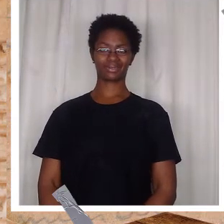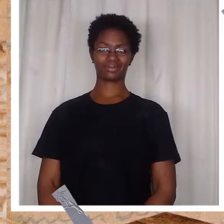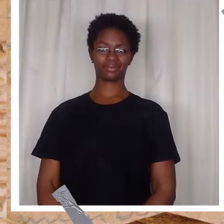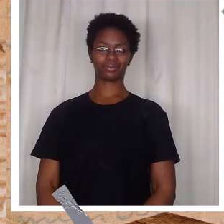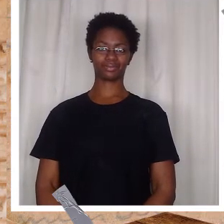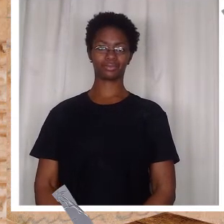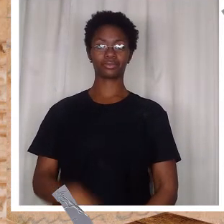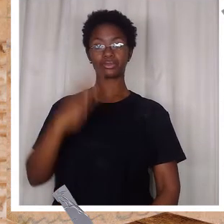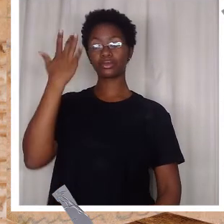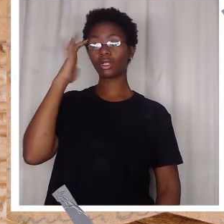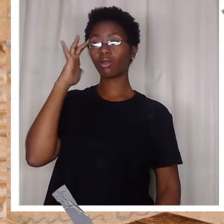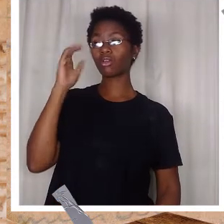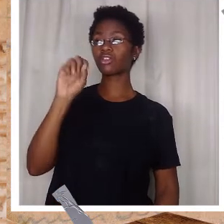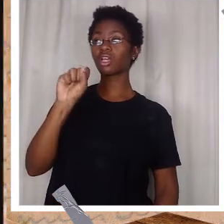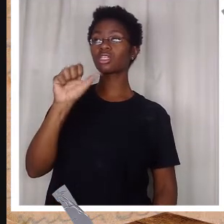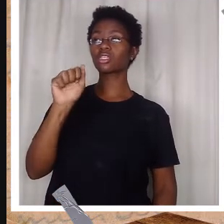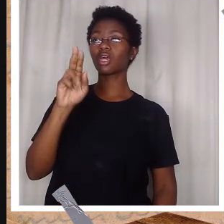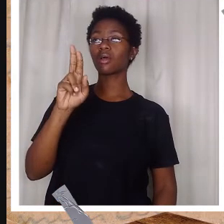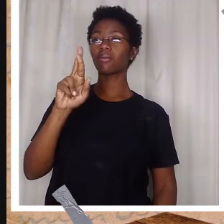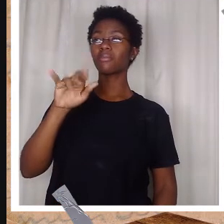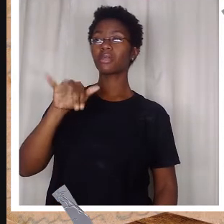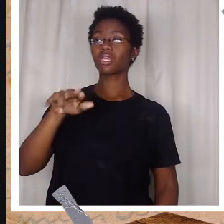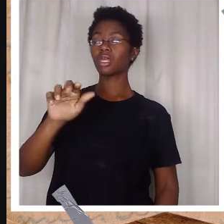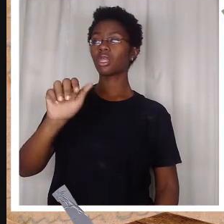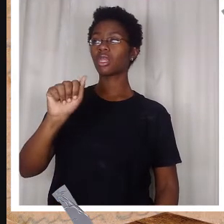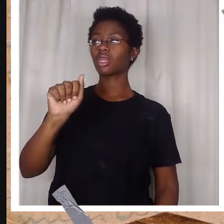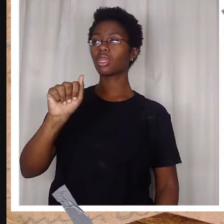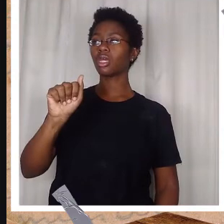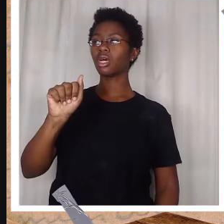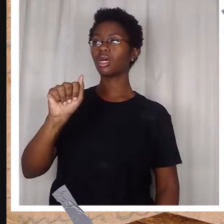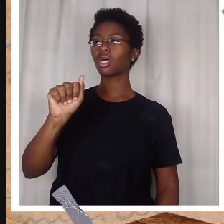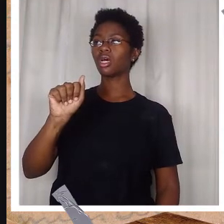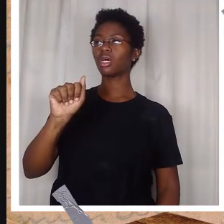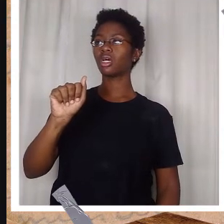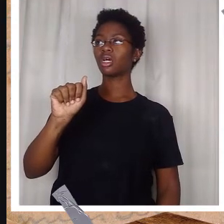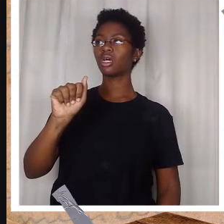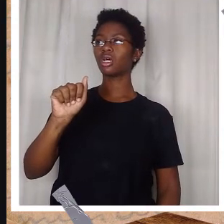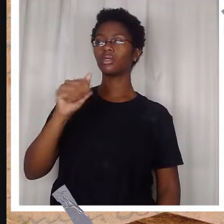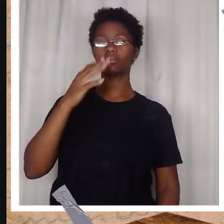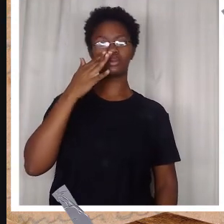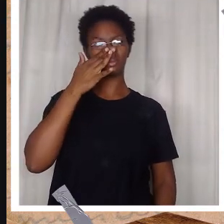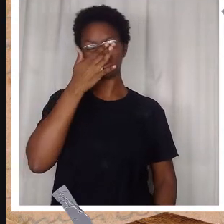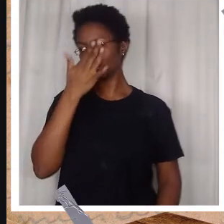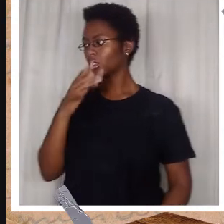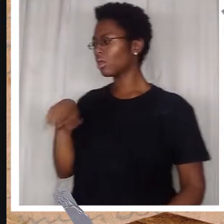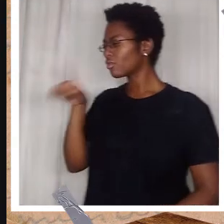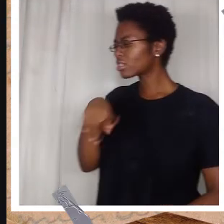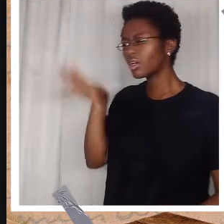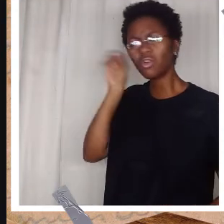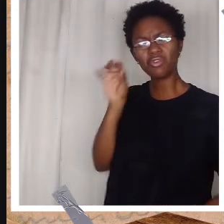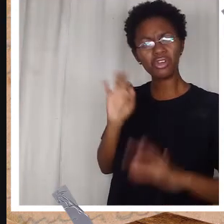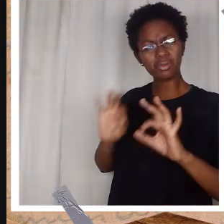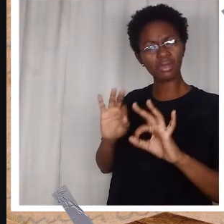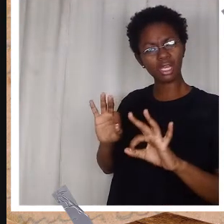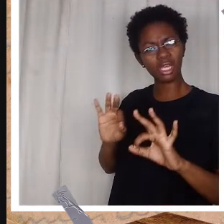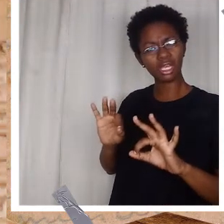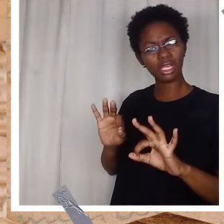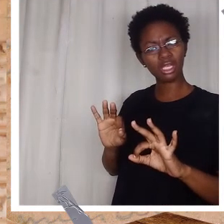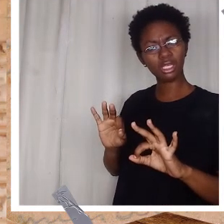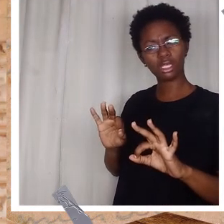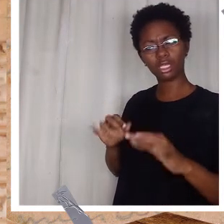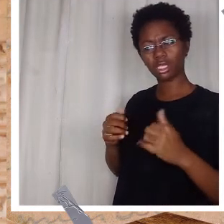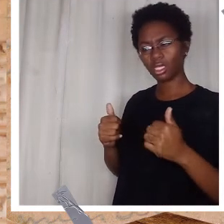Acho que Sabrina... Obrigada, Wilson. Vocês estão me ouvindo bem? São homens que dizem sim.